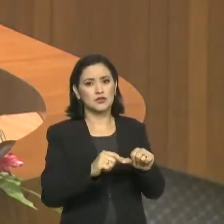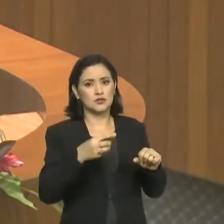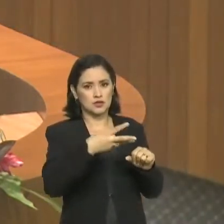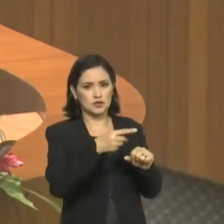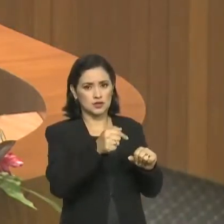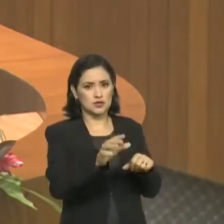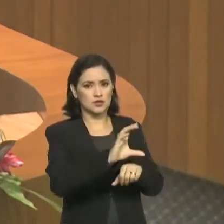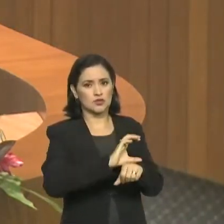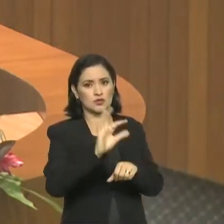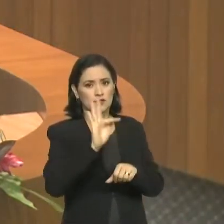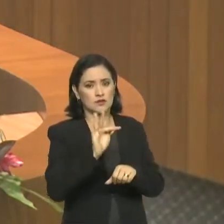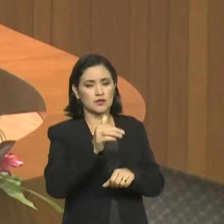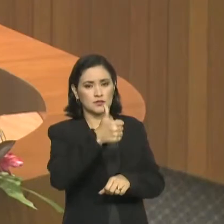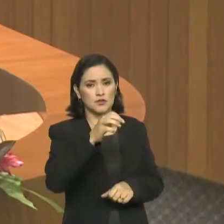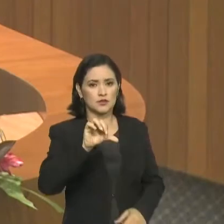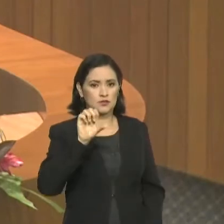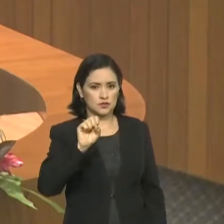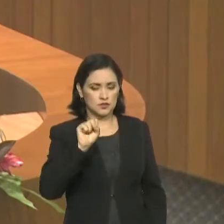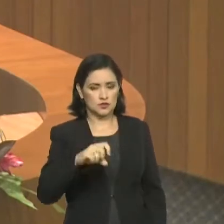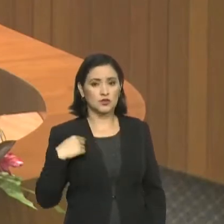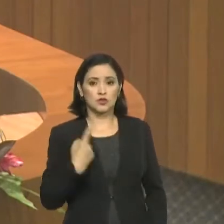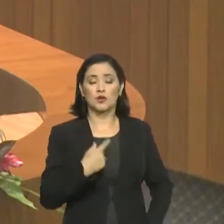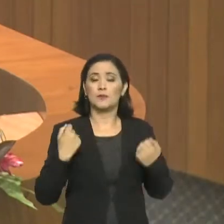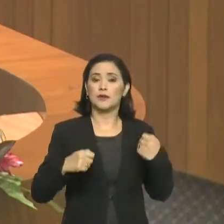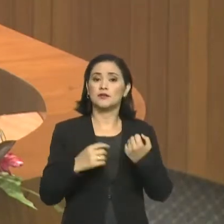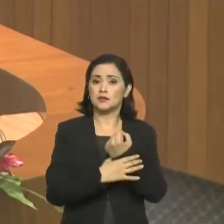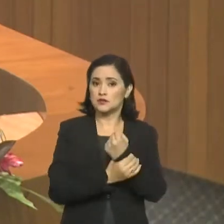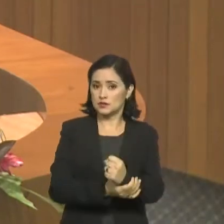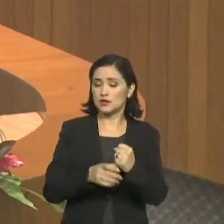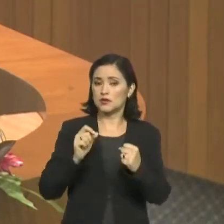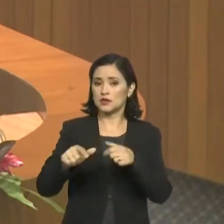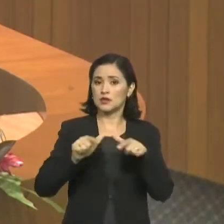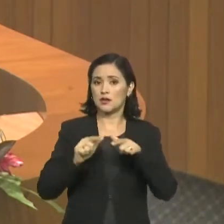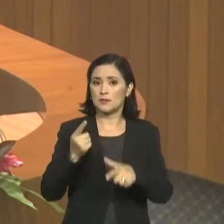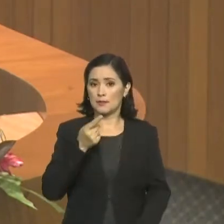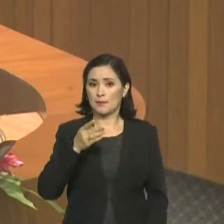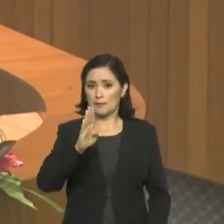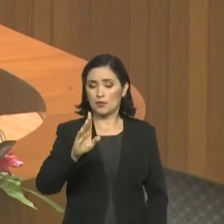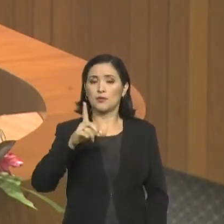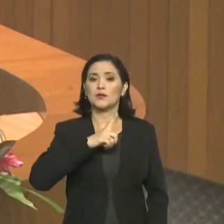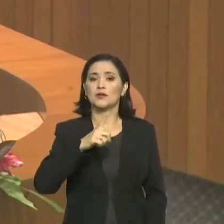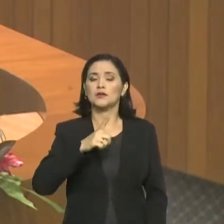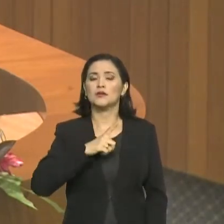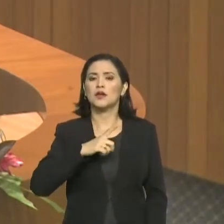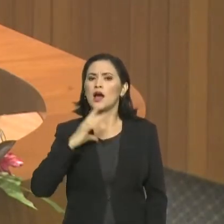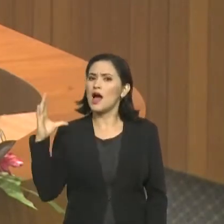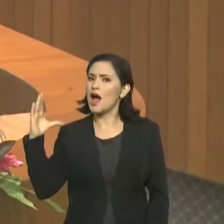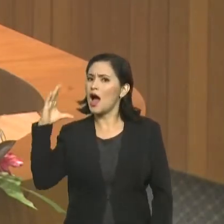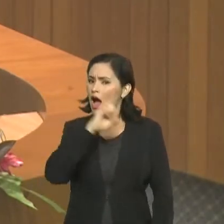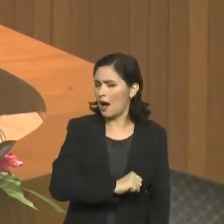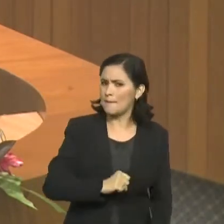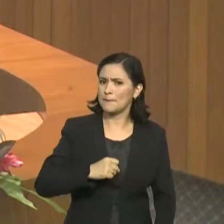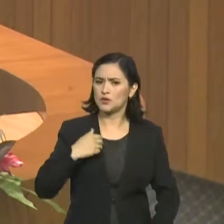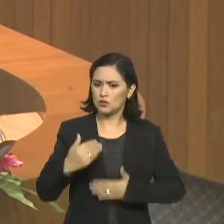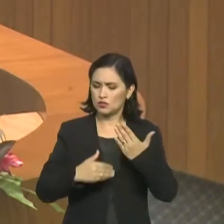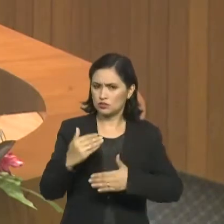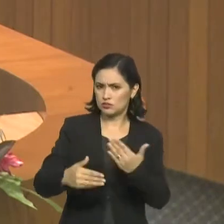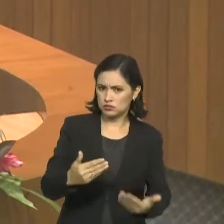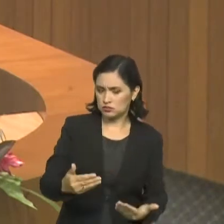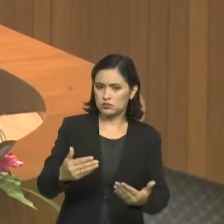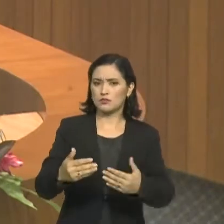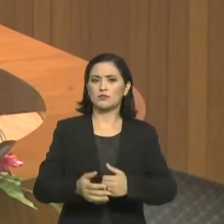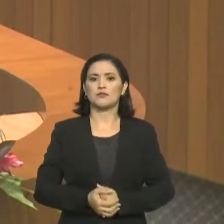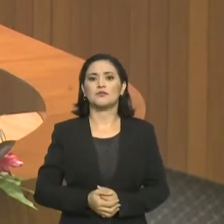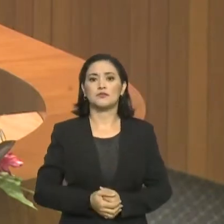nós precisamos garantir que os serviços públicos tenham maior presteza, maior eficiência. E não